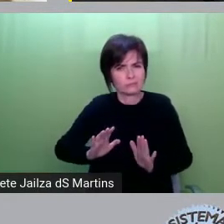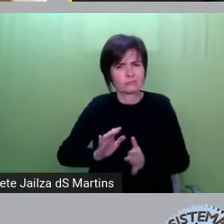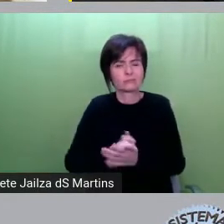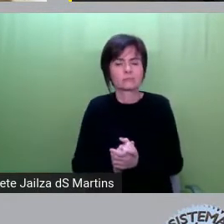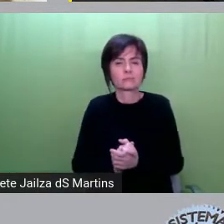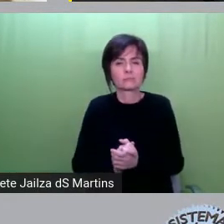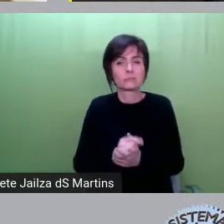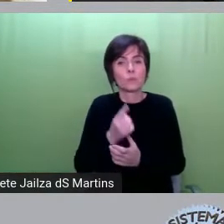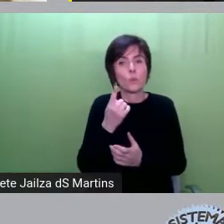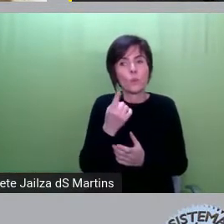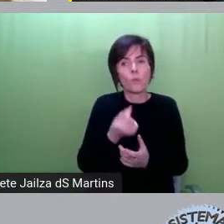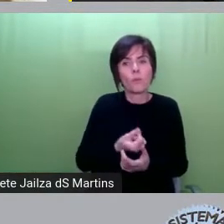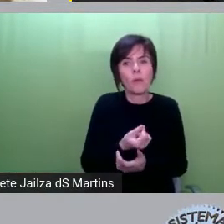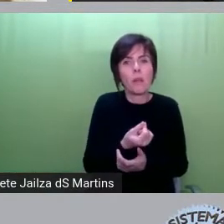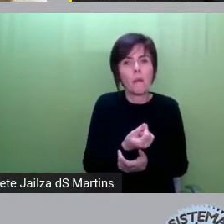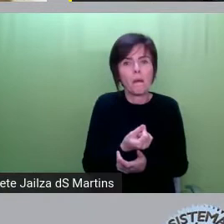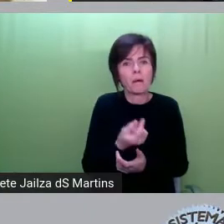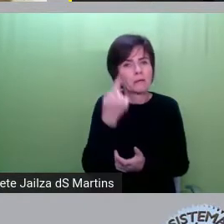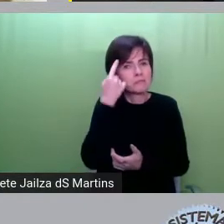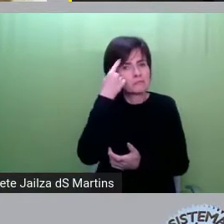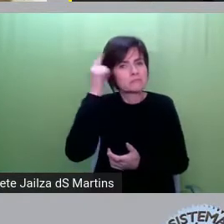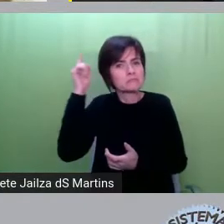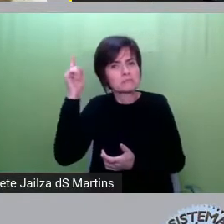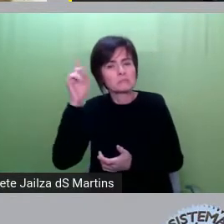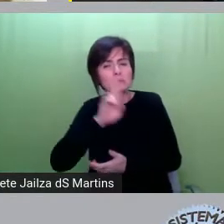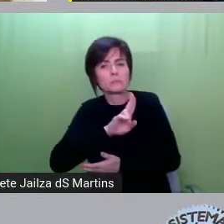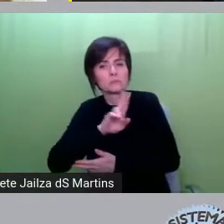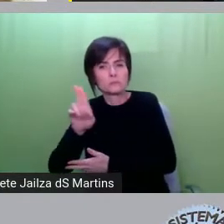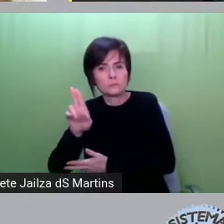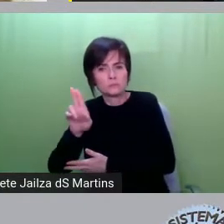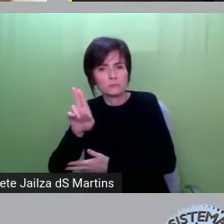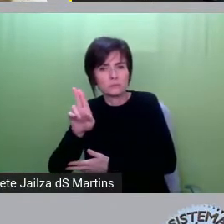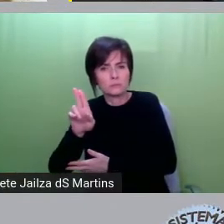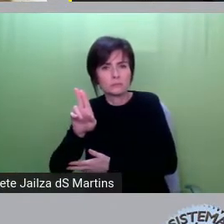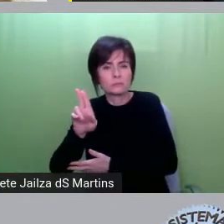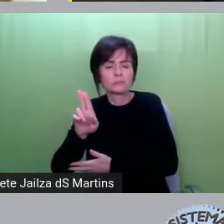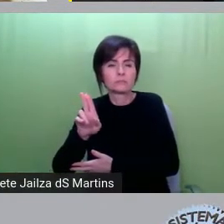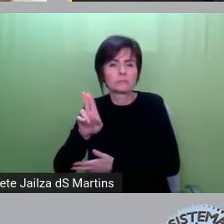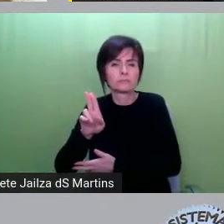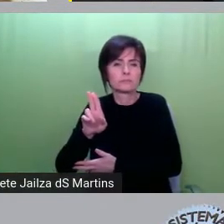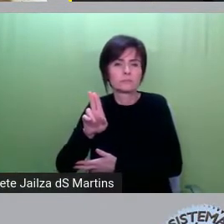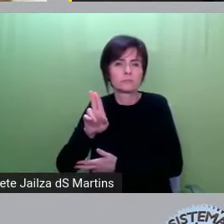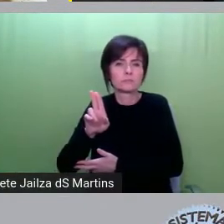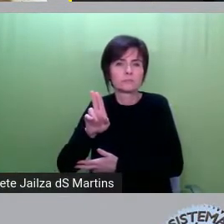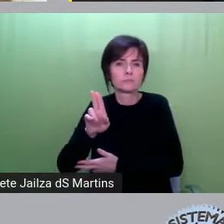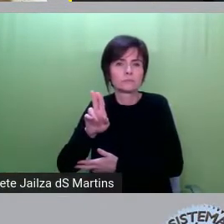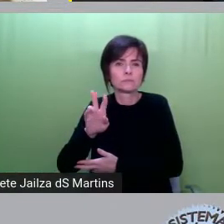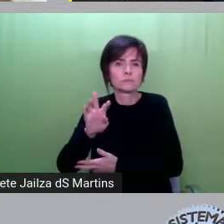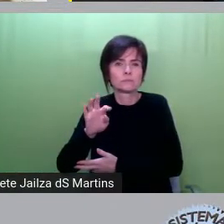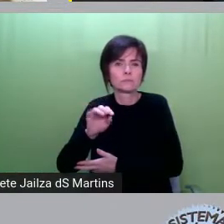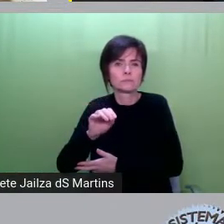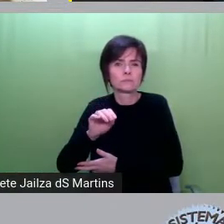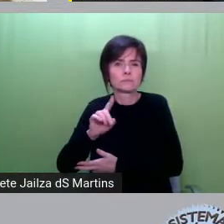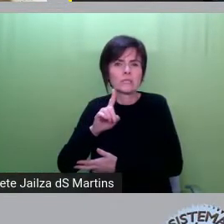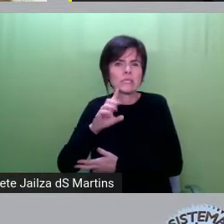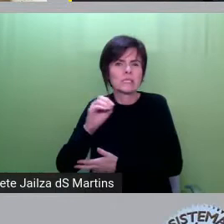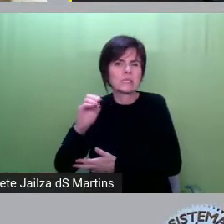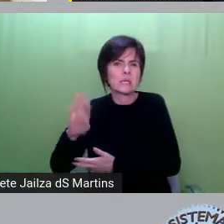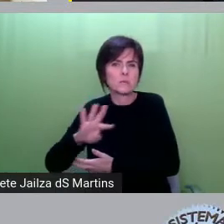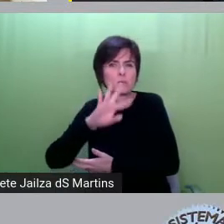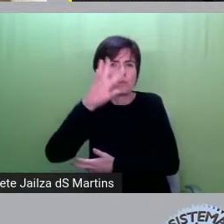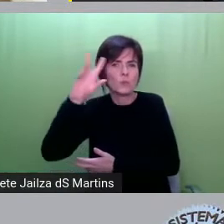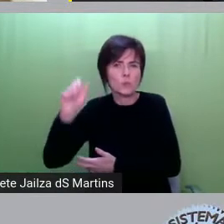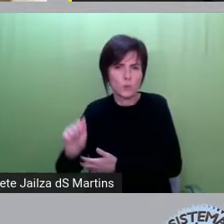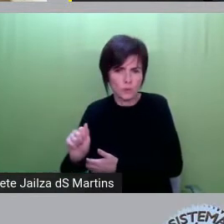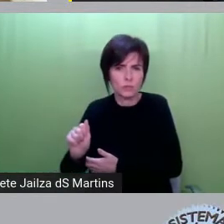com um valor que aí inventaram até um nome, chamado nocional, tem um valor de 100 bilhões de dólares, que é